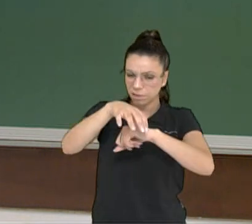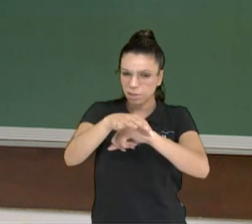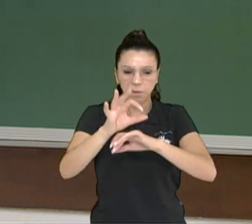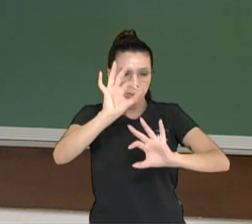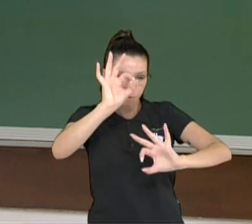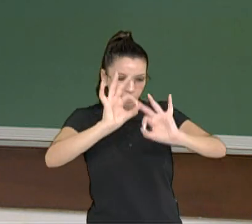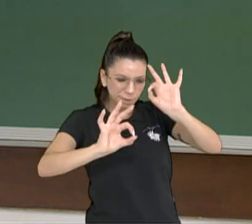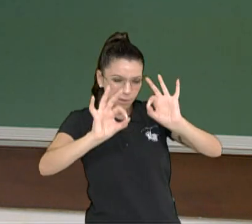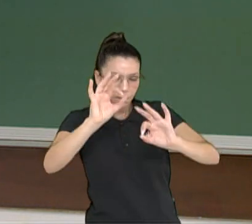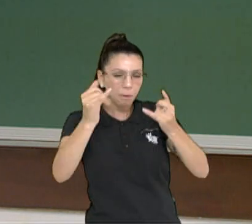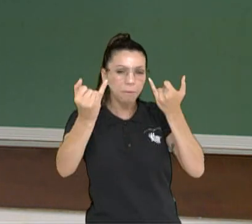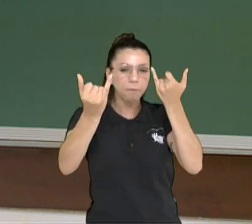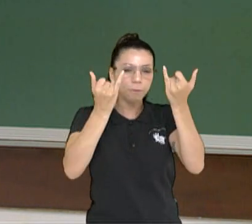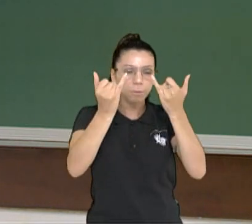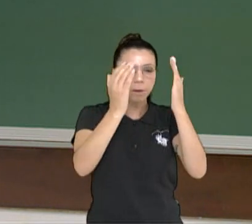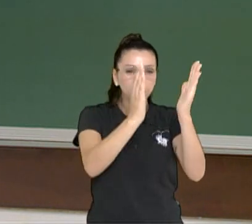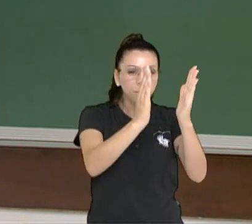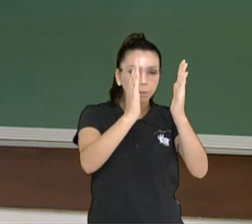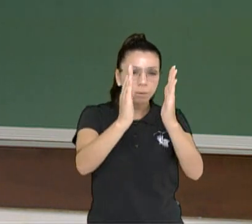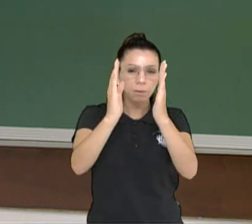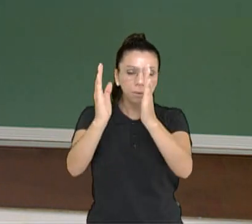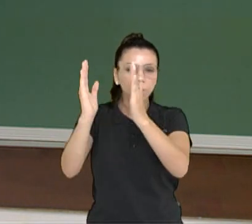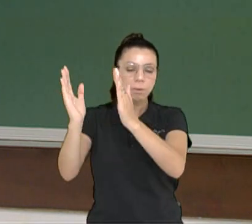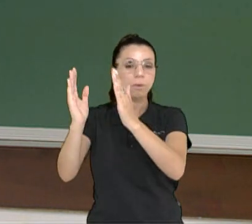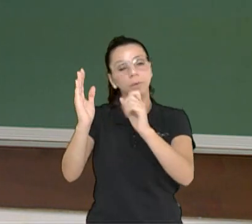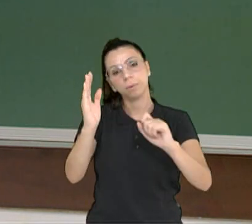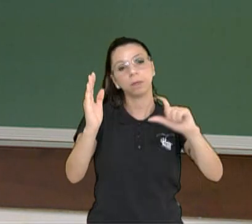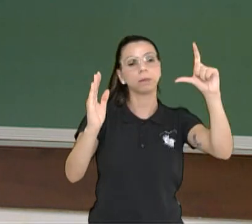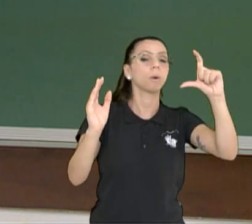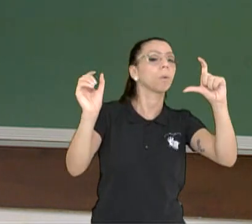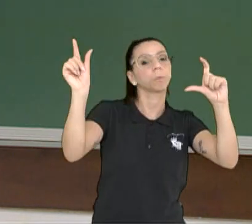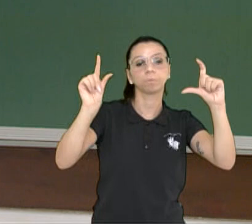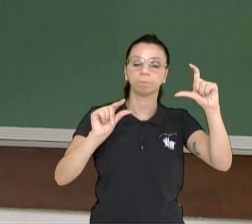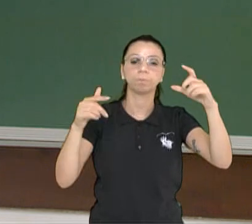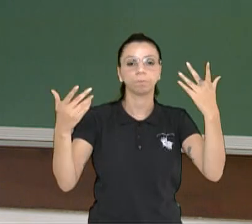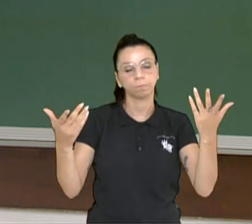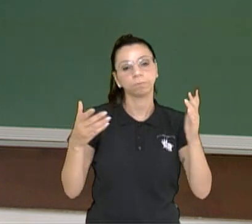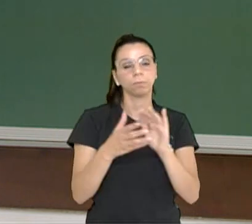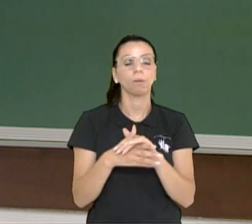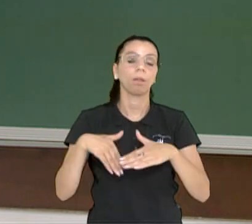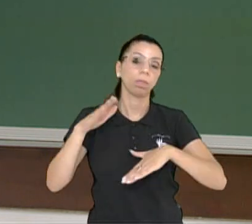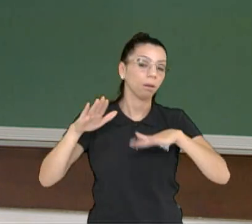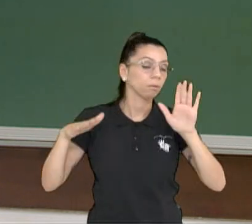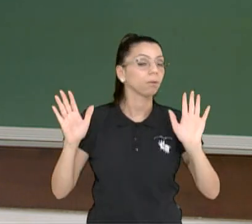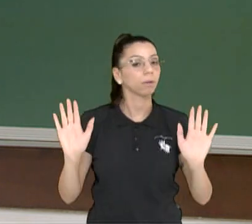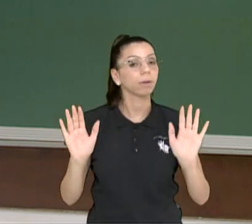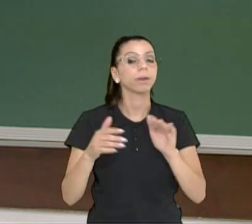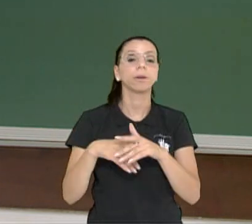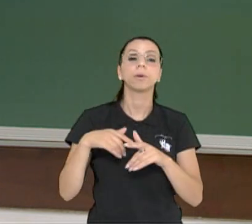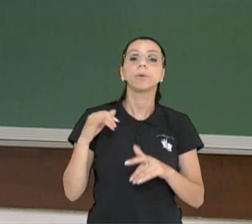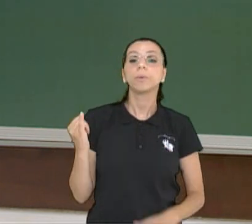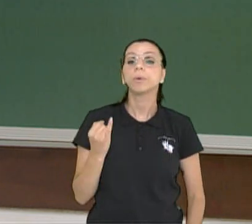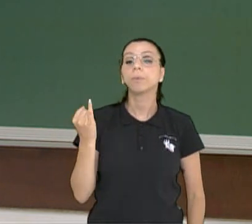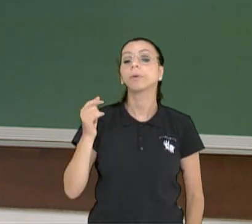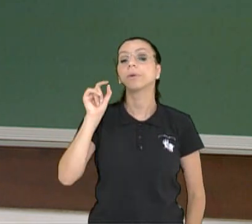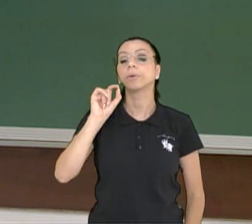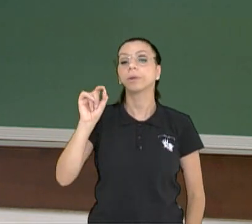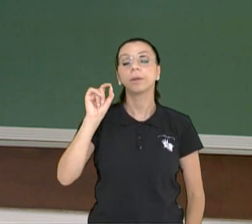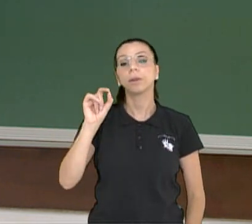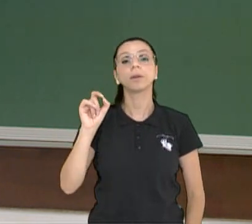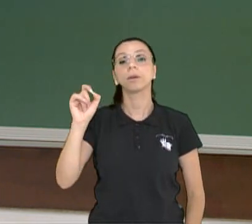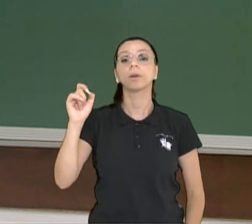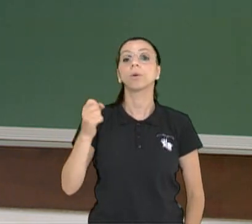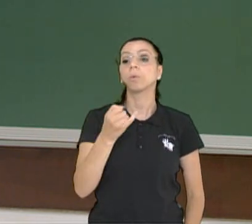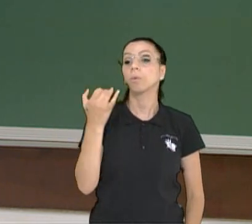organizar os dados na ordem, em ordem crescente ou decrescente. Tanto faz. O importante é identificar o menor